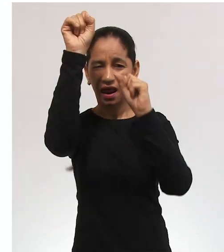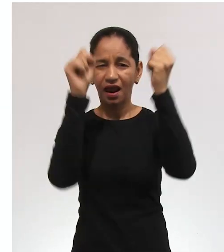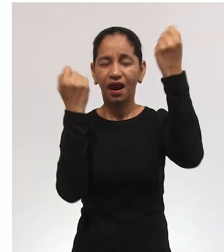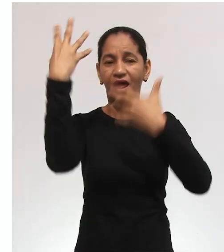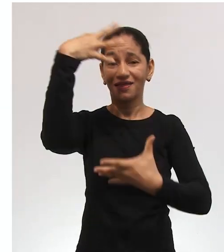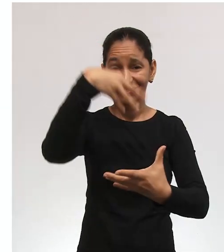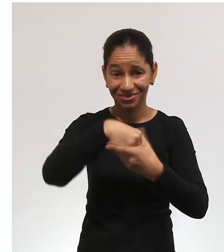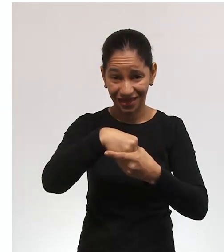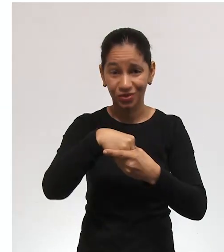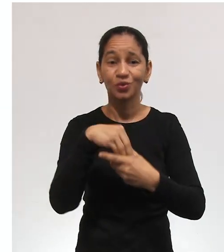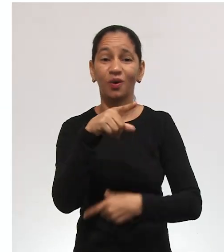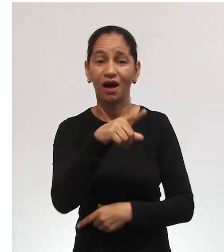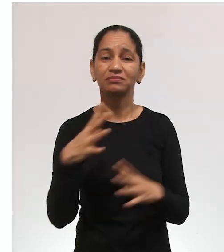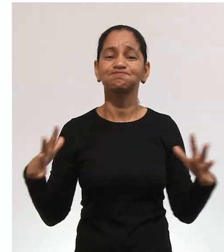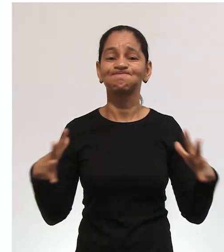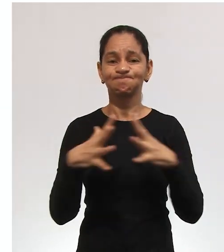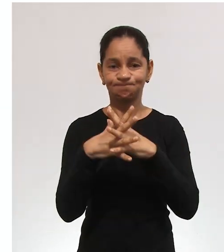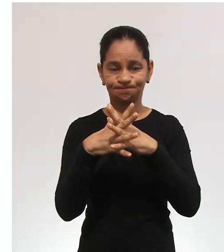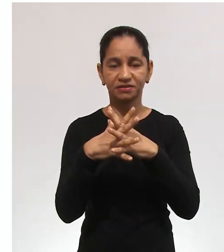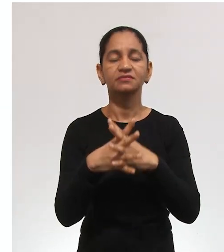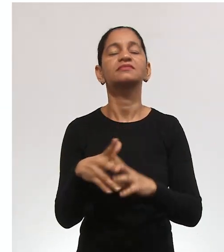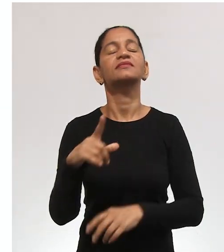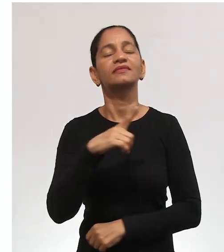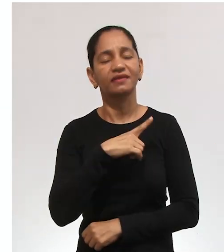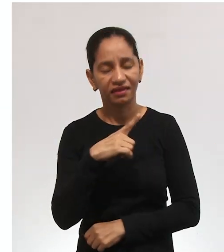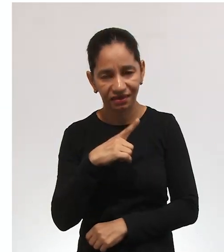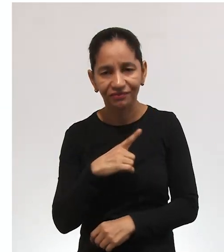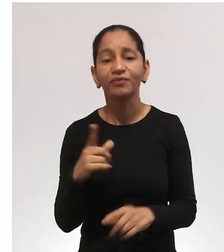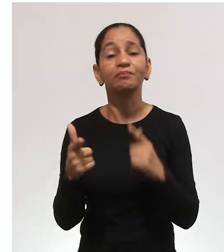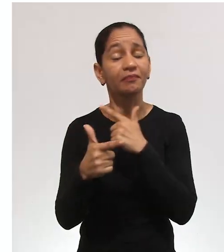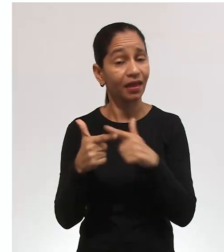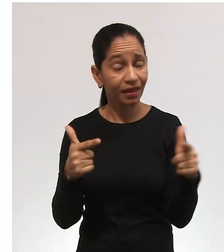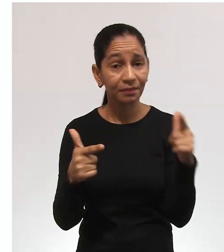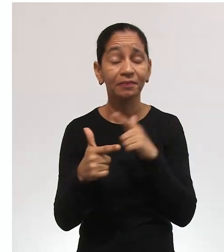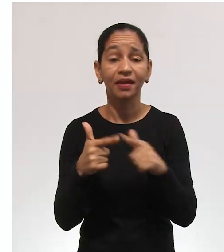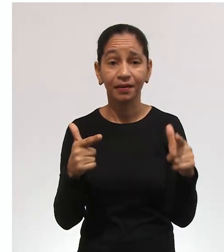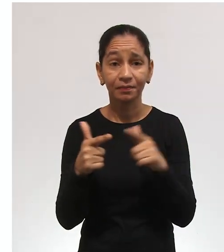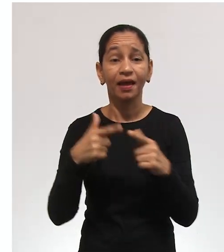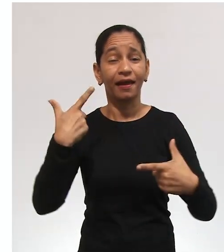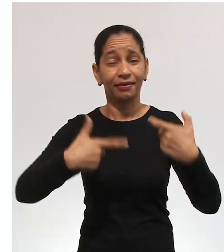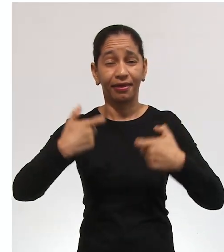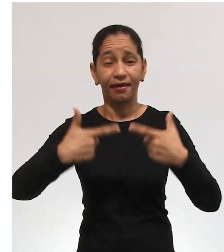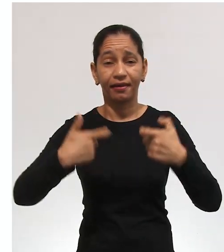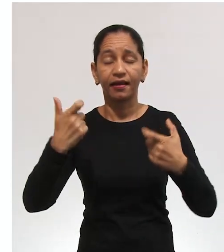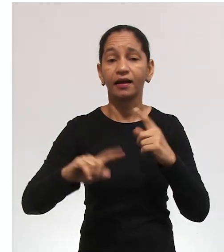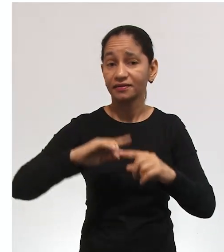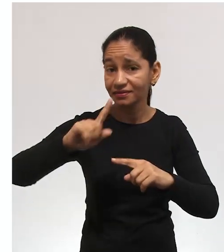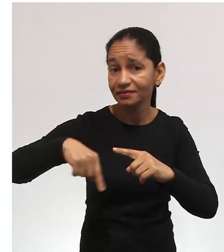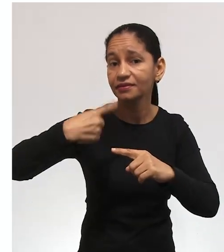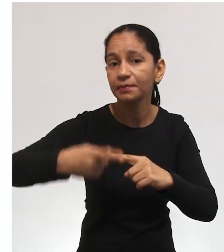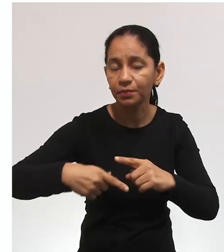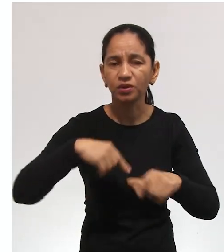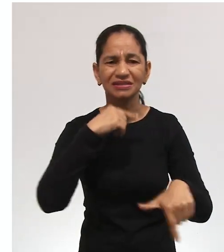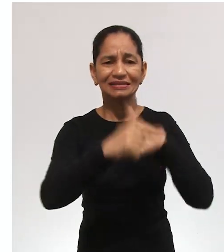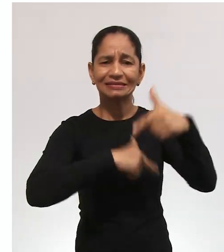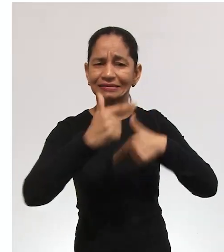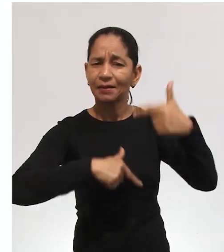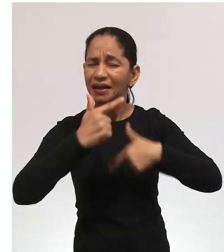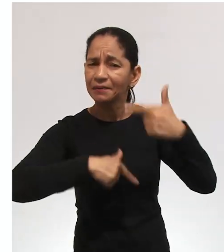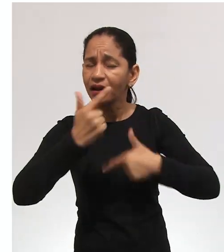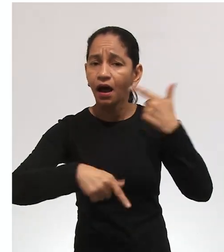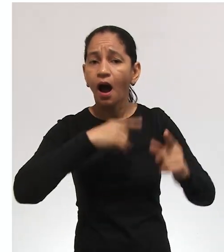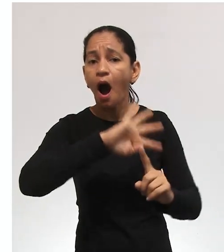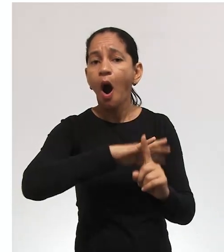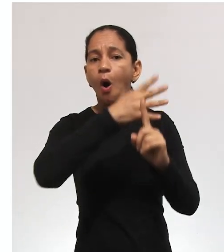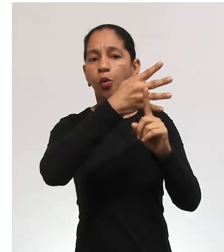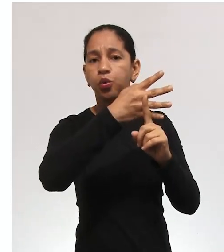ter o desenvolvimento da maquinofatura e, portanto, a produção em massa. A gente